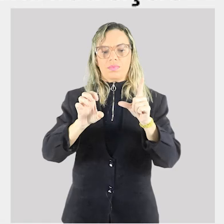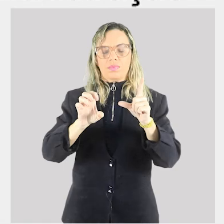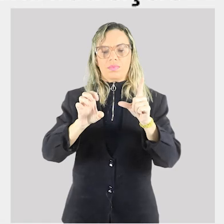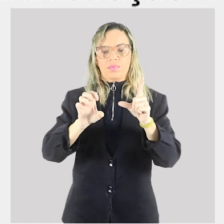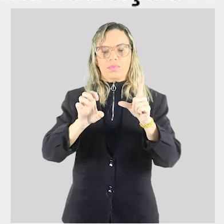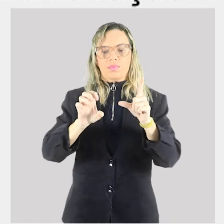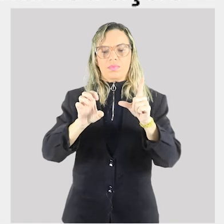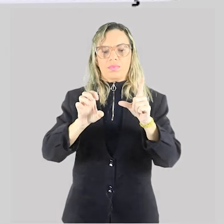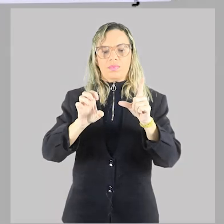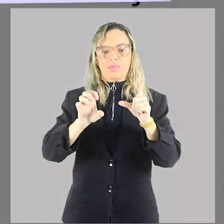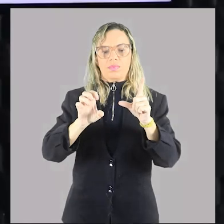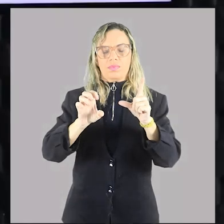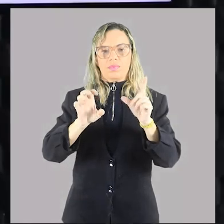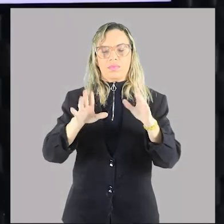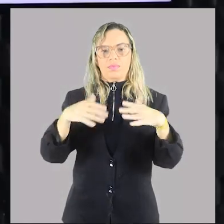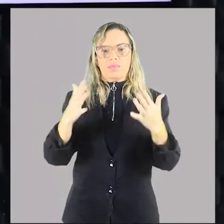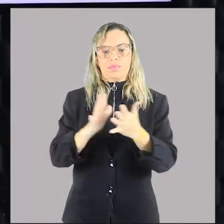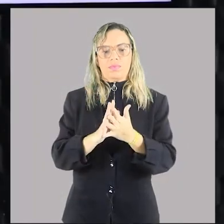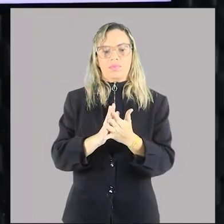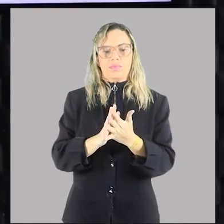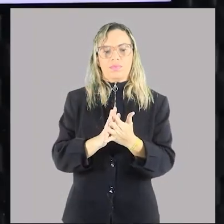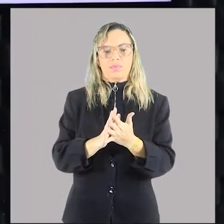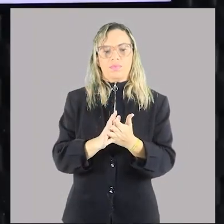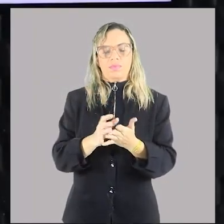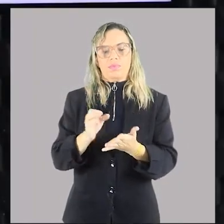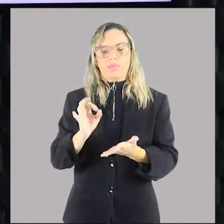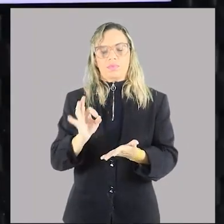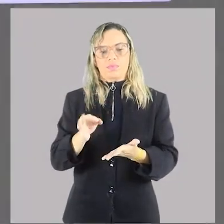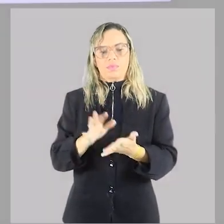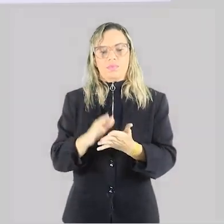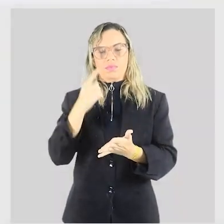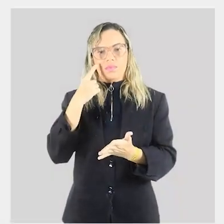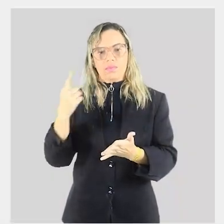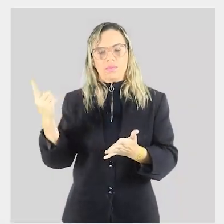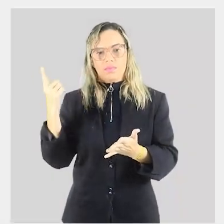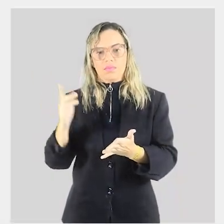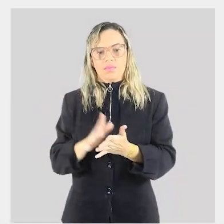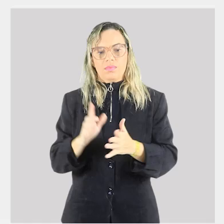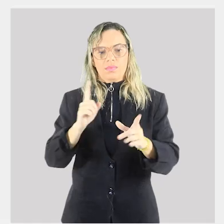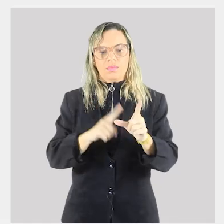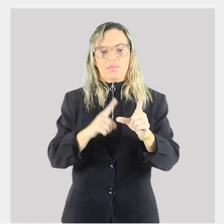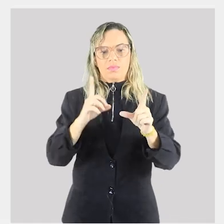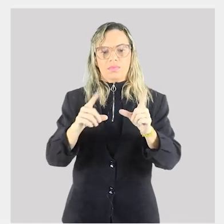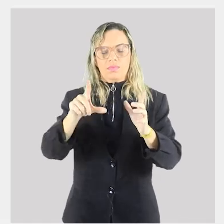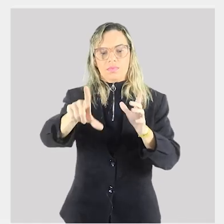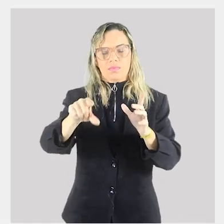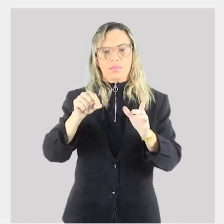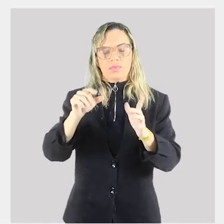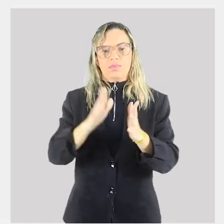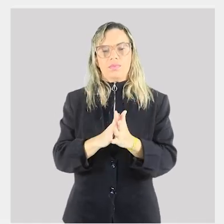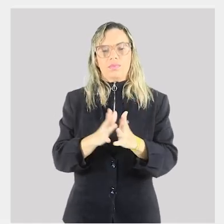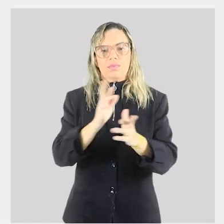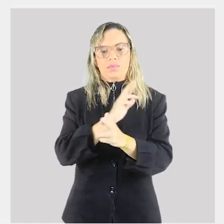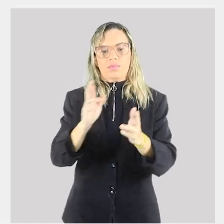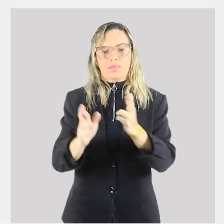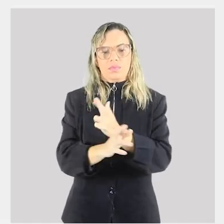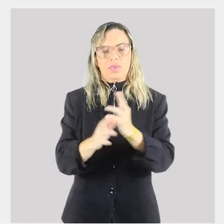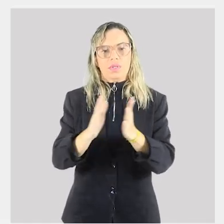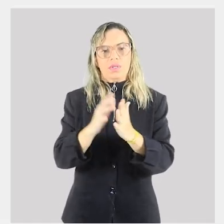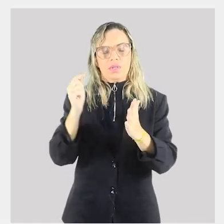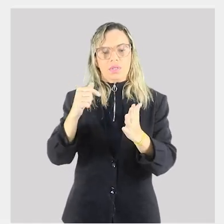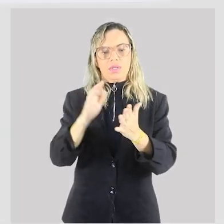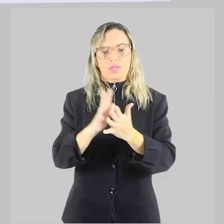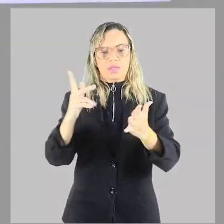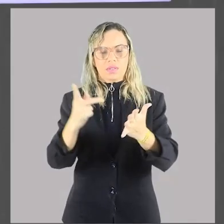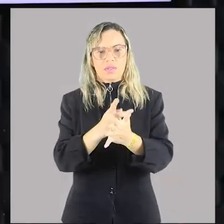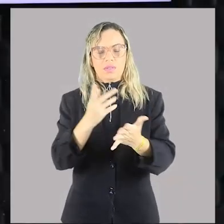da administração, também correto. Então, a letra que deve ser marcada é a letra D, pois corresponde à incorreta. Por